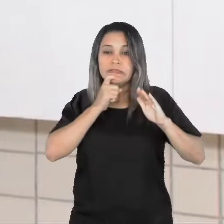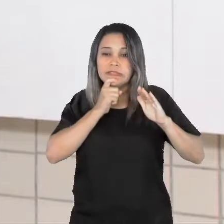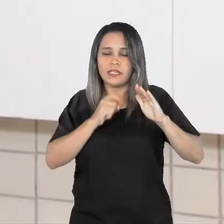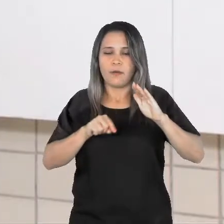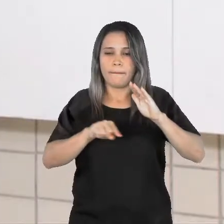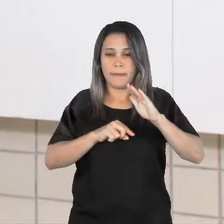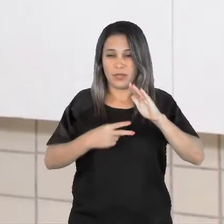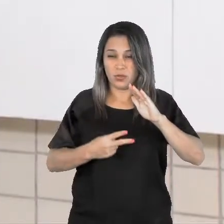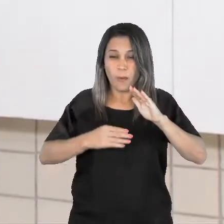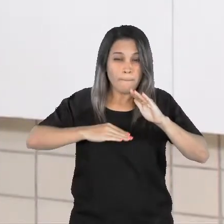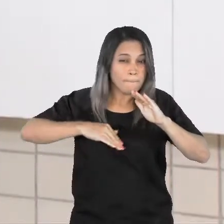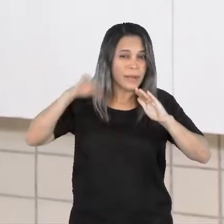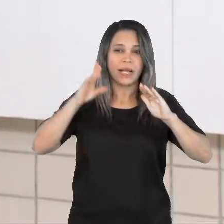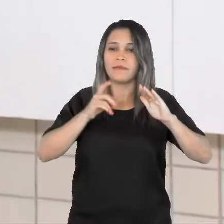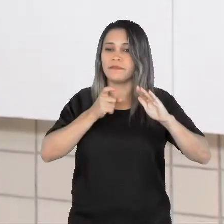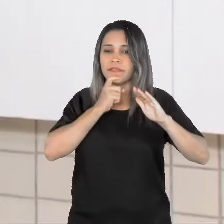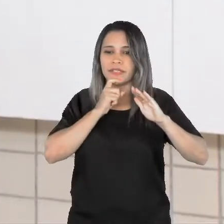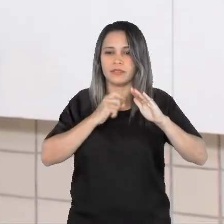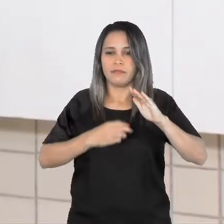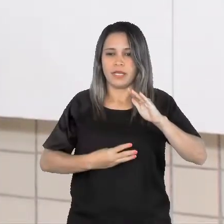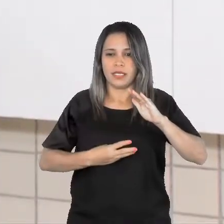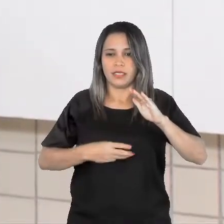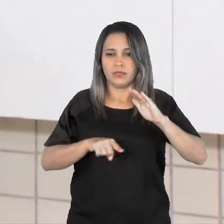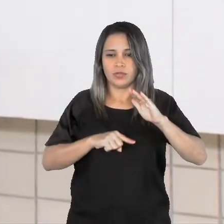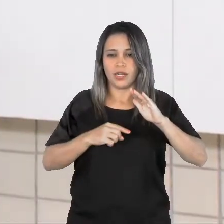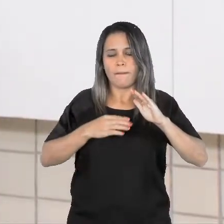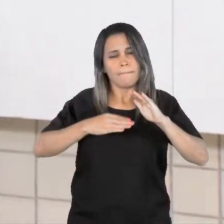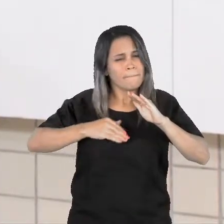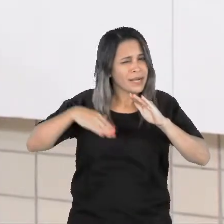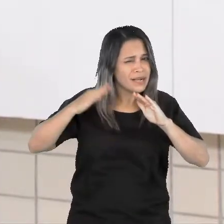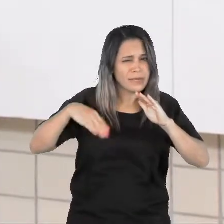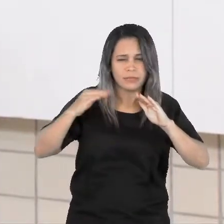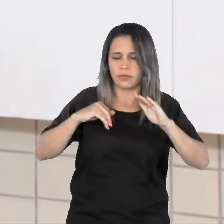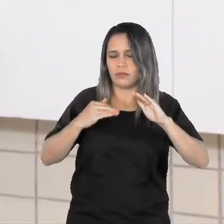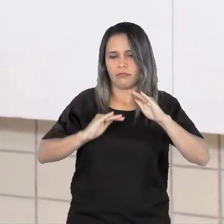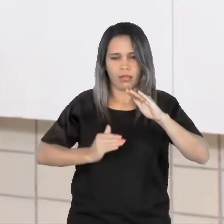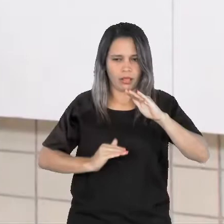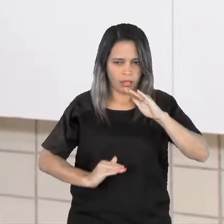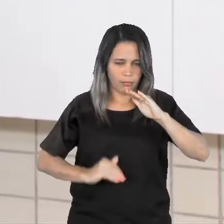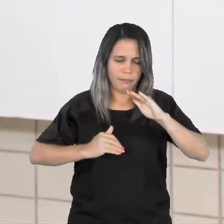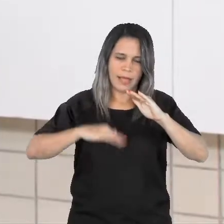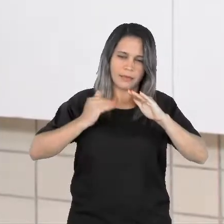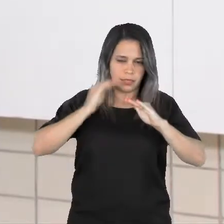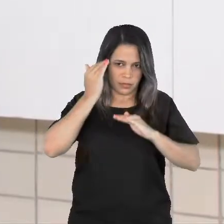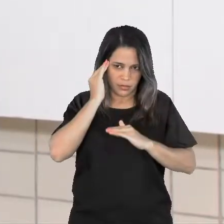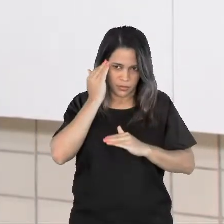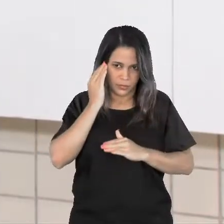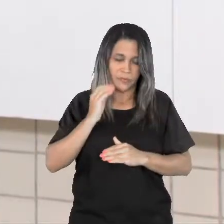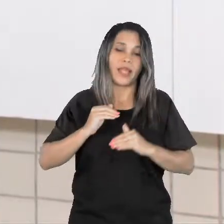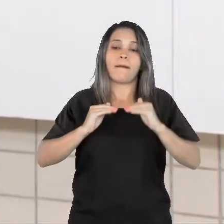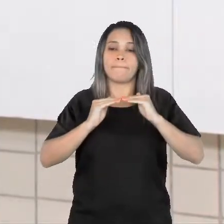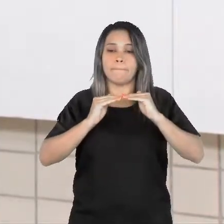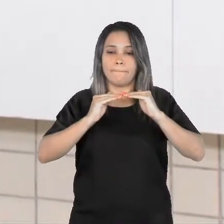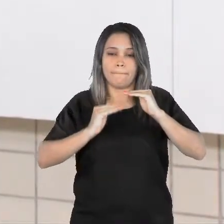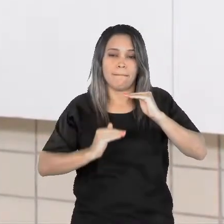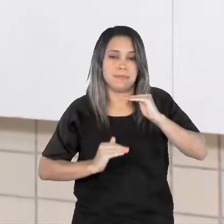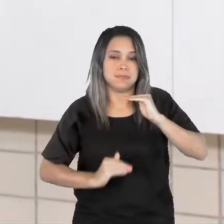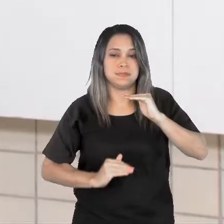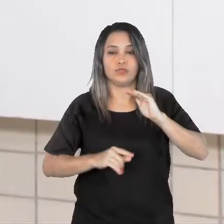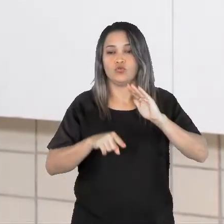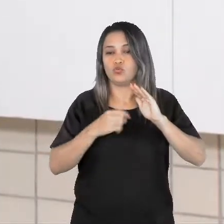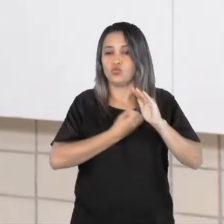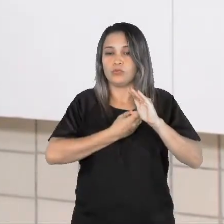ainda, menos 3 mais frio ainda e assim vai. Entenderam? Abaixo de 0 é número negativo